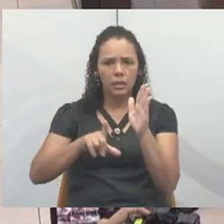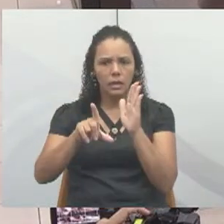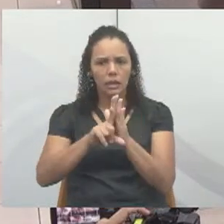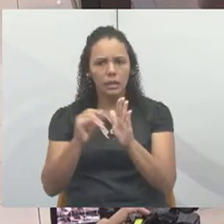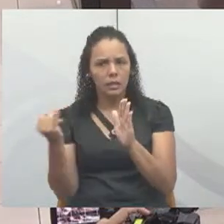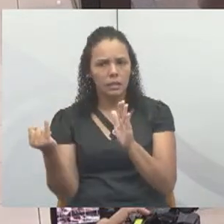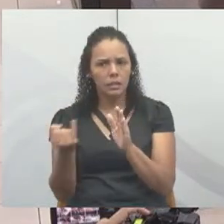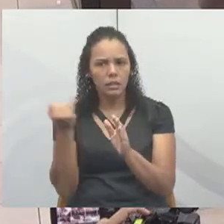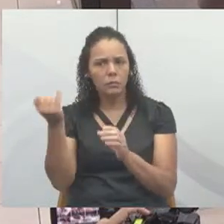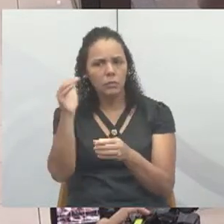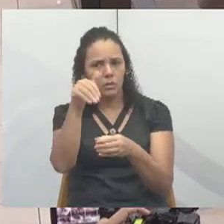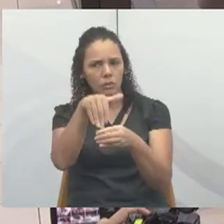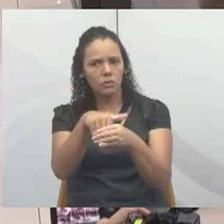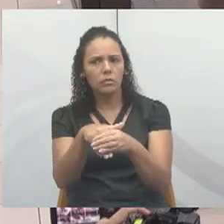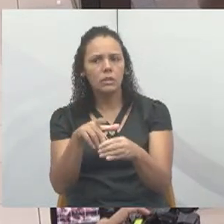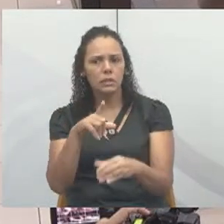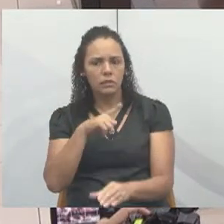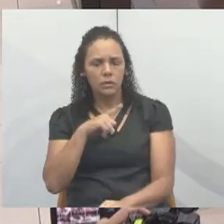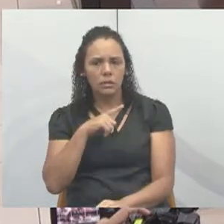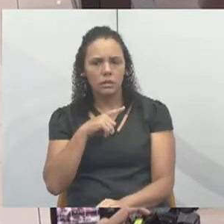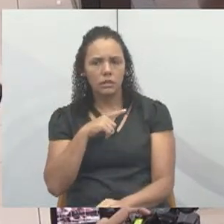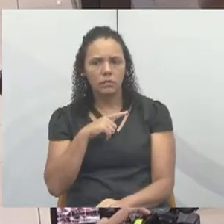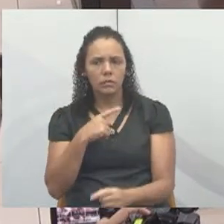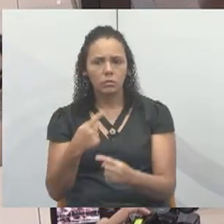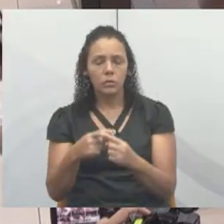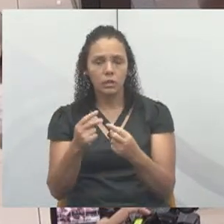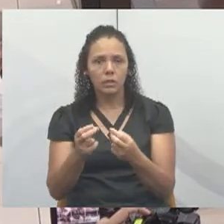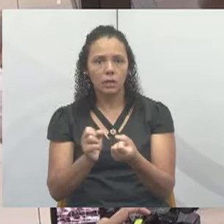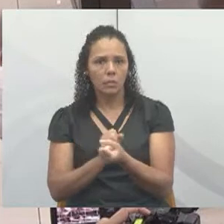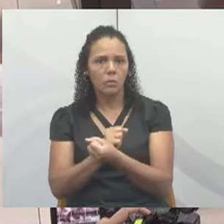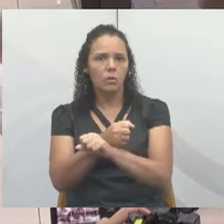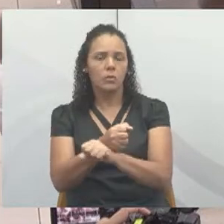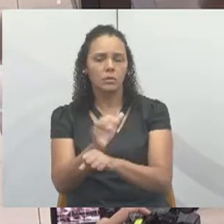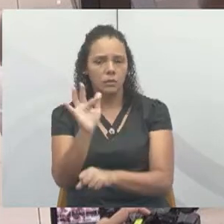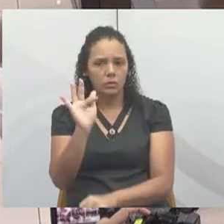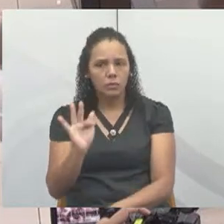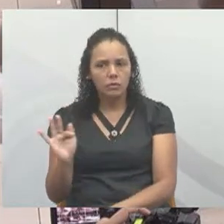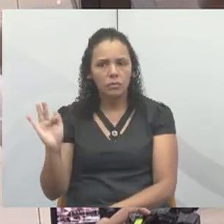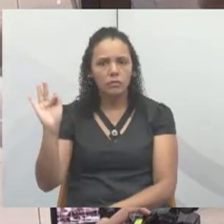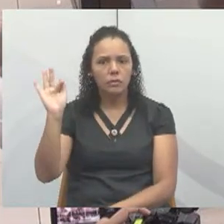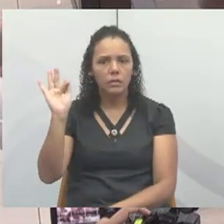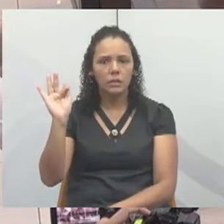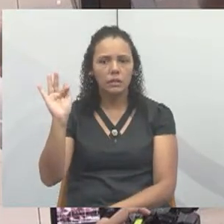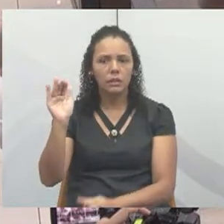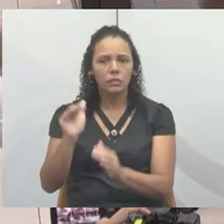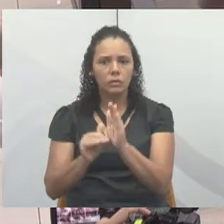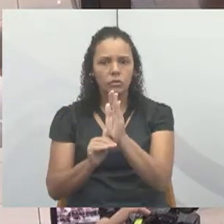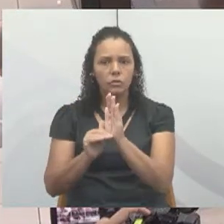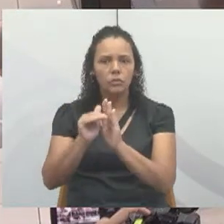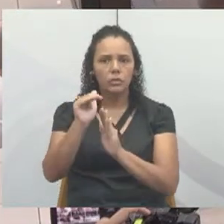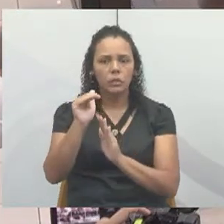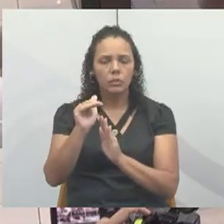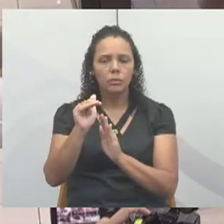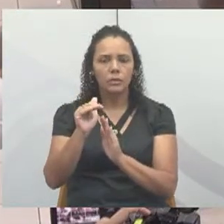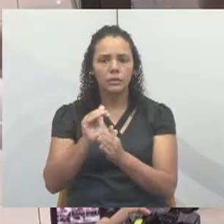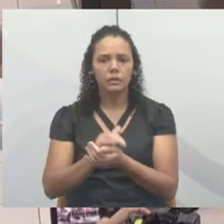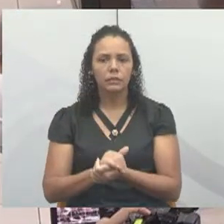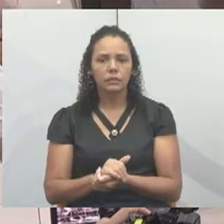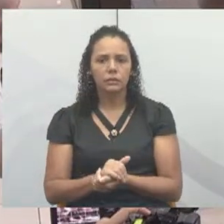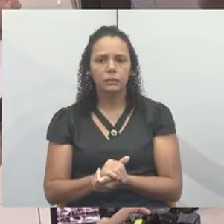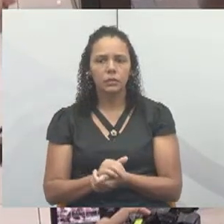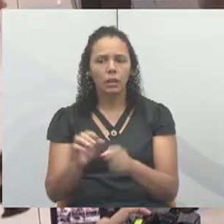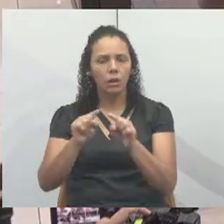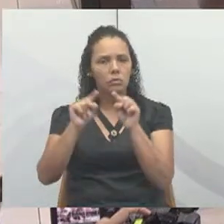nessa casa, até por cumprir uma obrigação federal, que foi a obrigação de aumentar o repasse ao Instituto dos